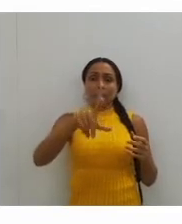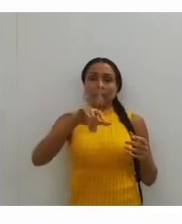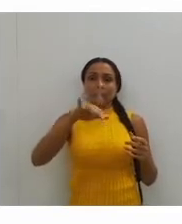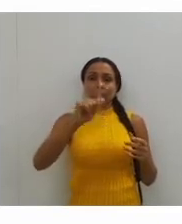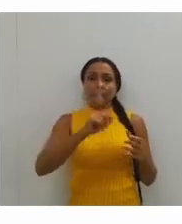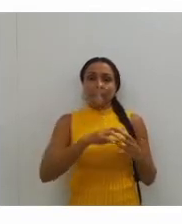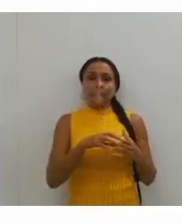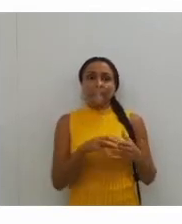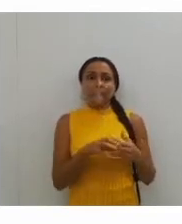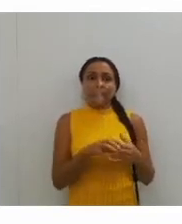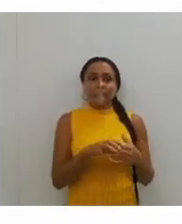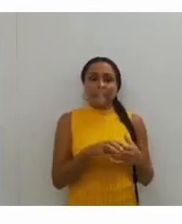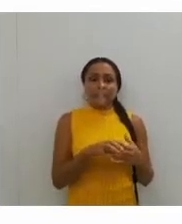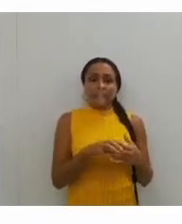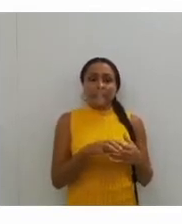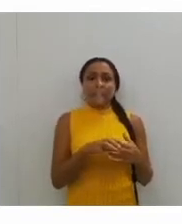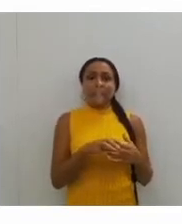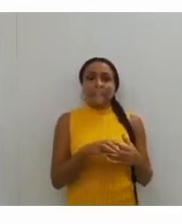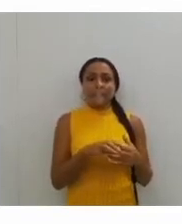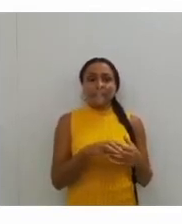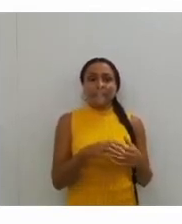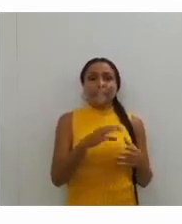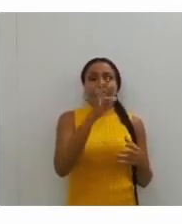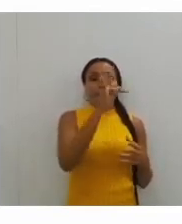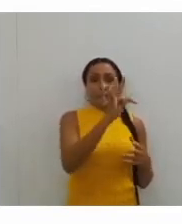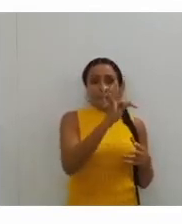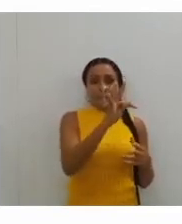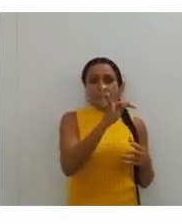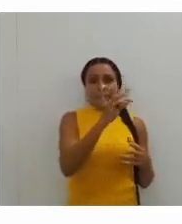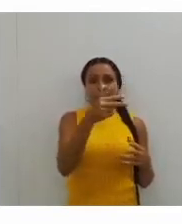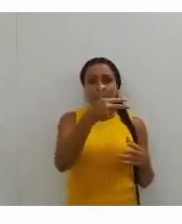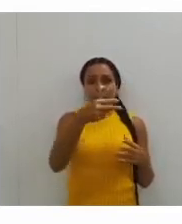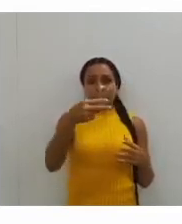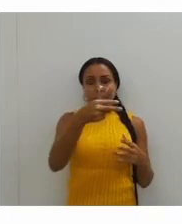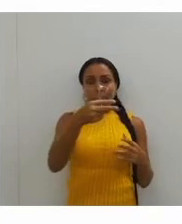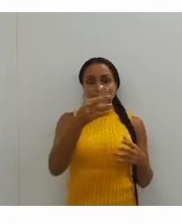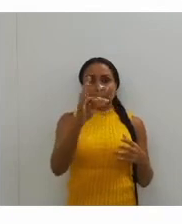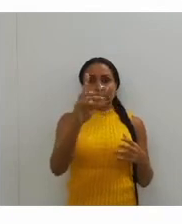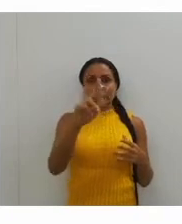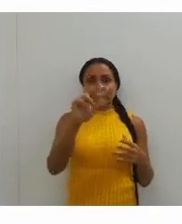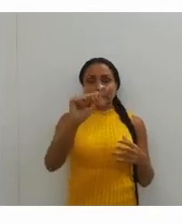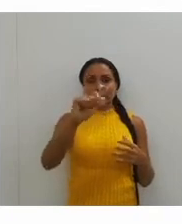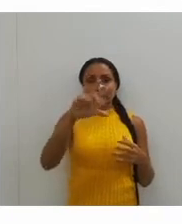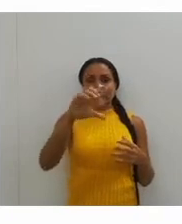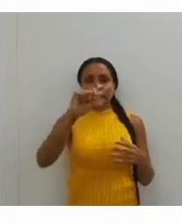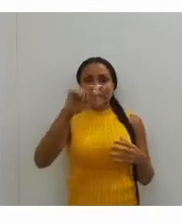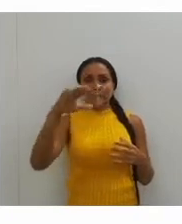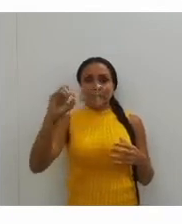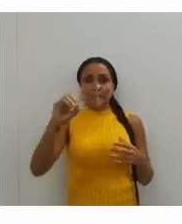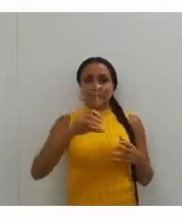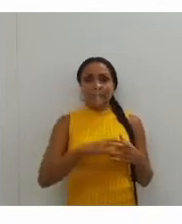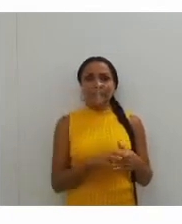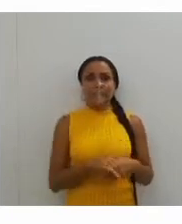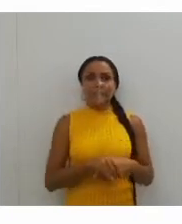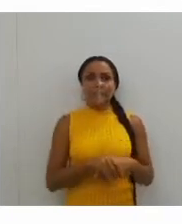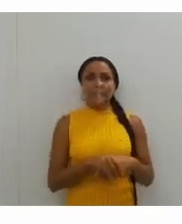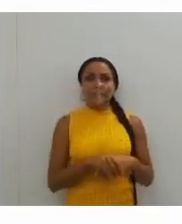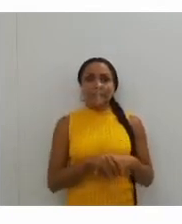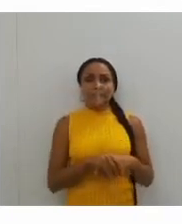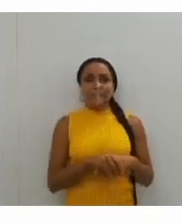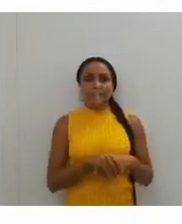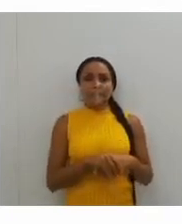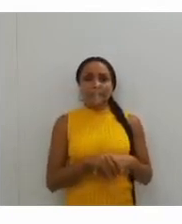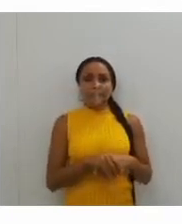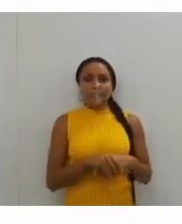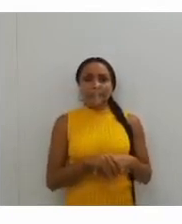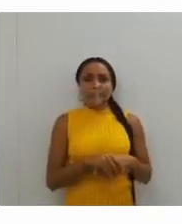T representa a tração aplicada no fio. P é a força gravitacional,